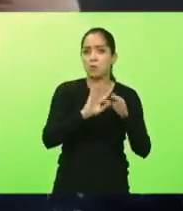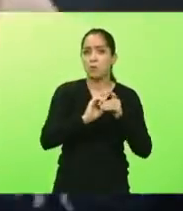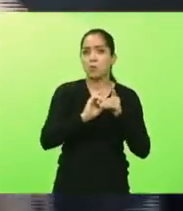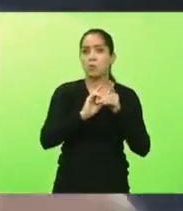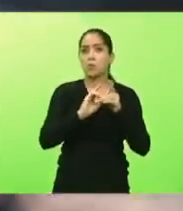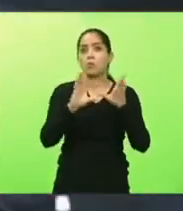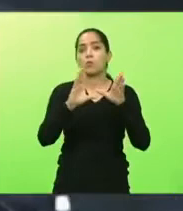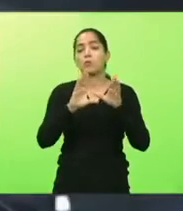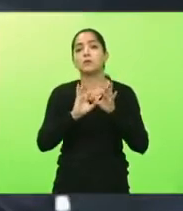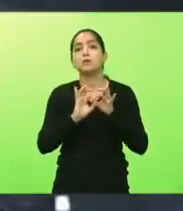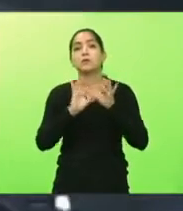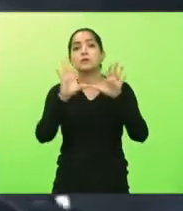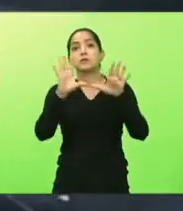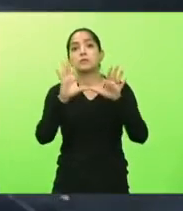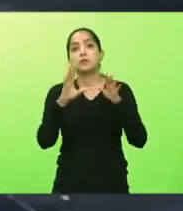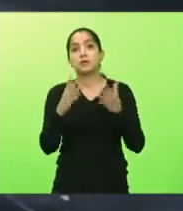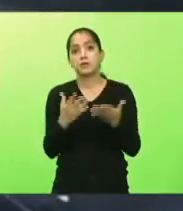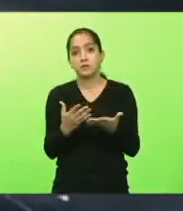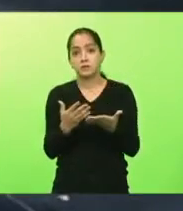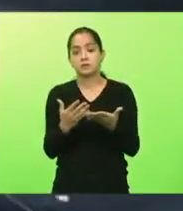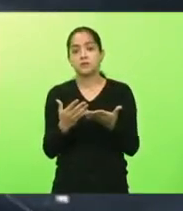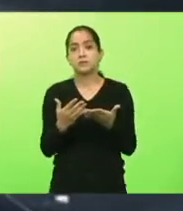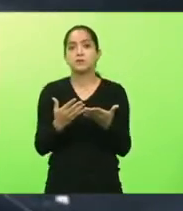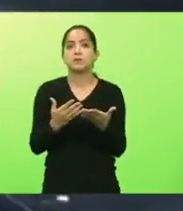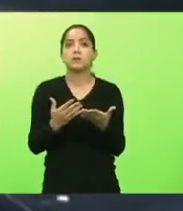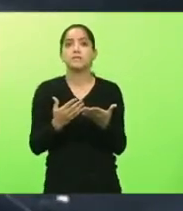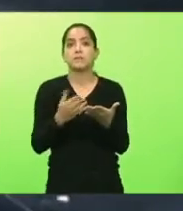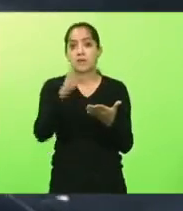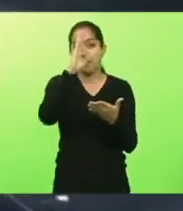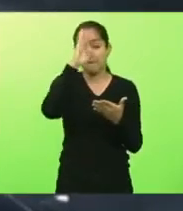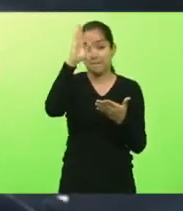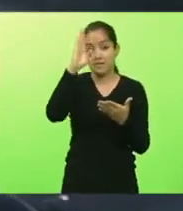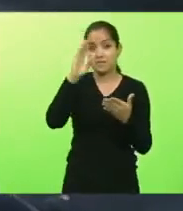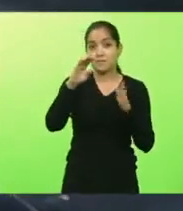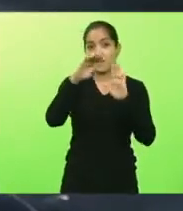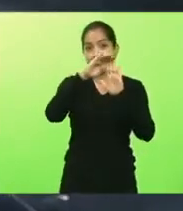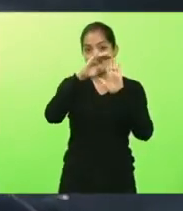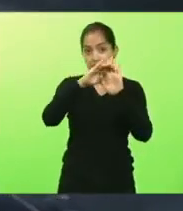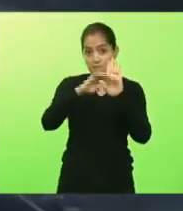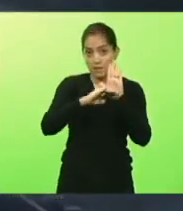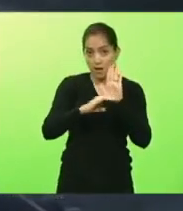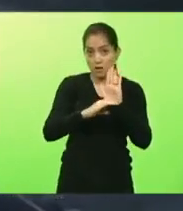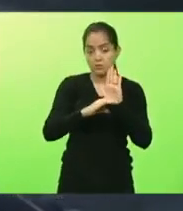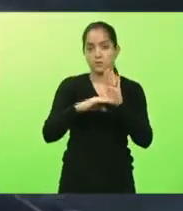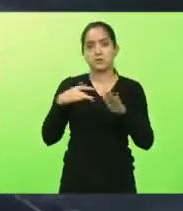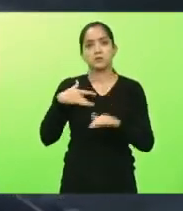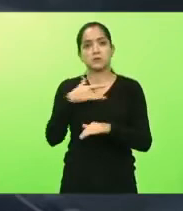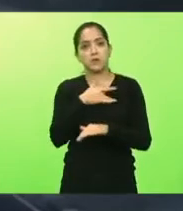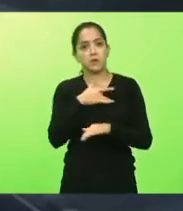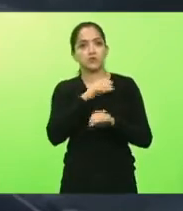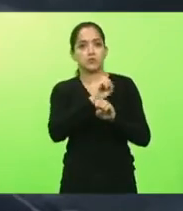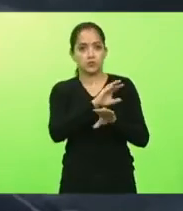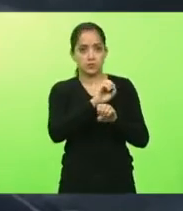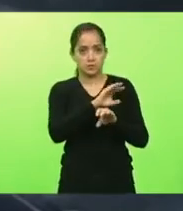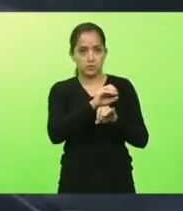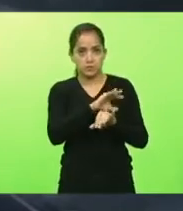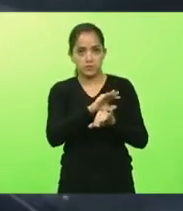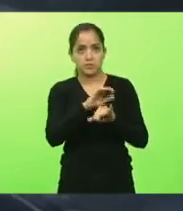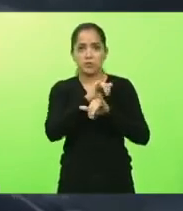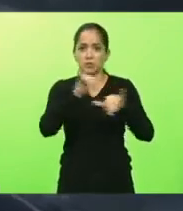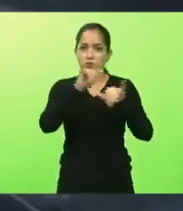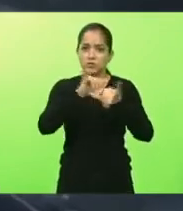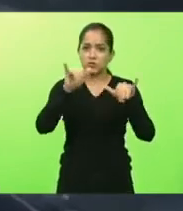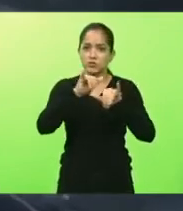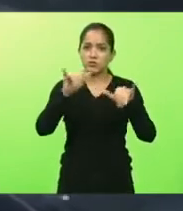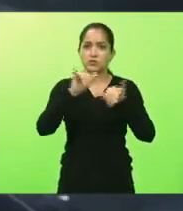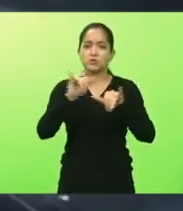desgoverno, sem ministros em duas das principais pautas, que são a saúde e a educação. Fake news se sobrepondo à ciência,